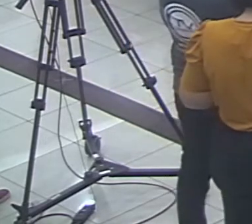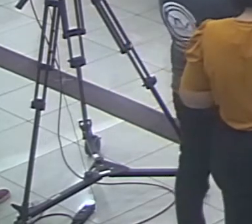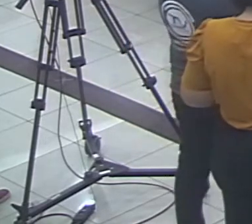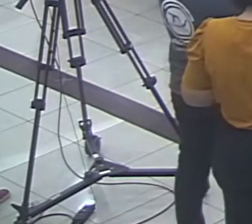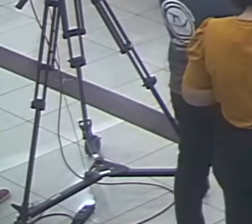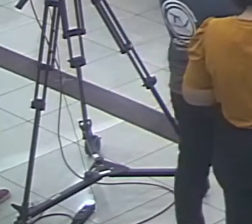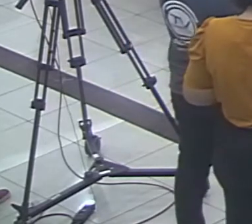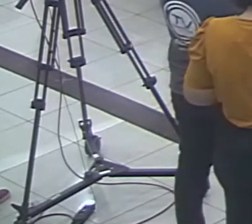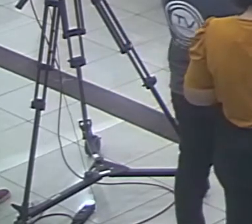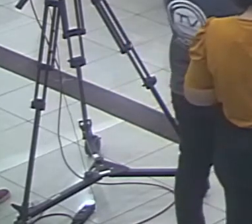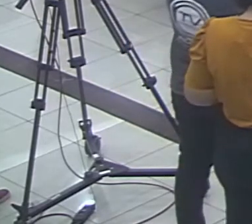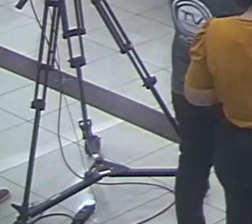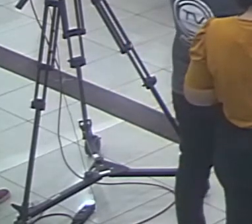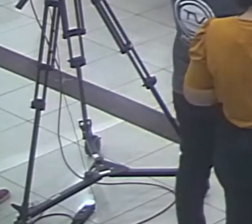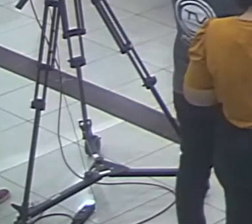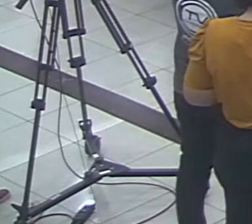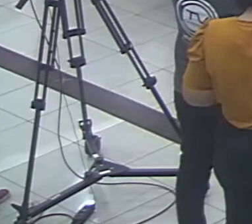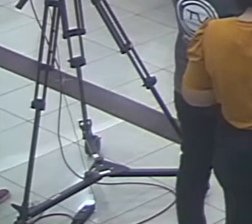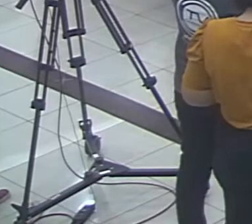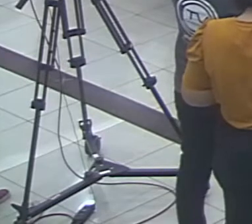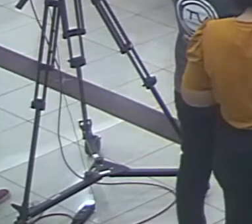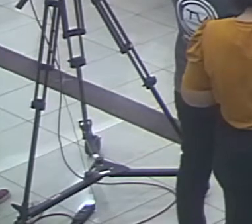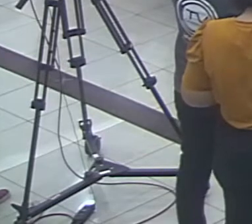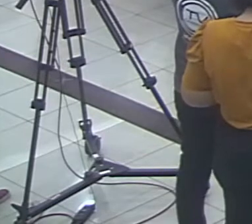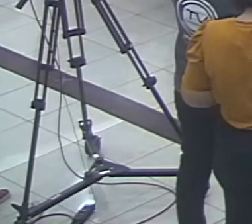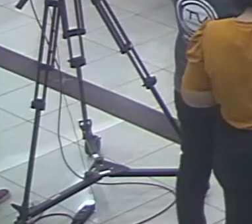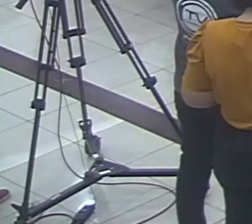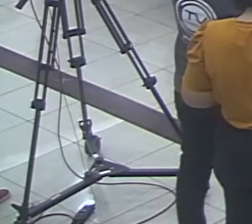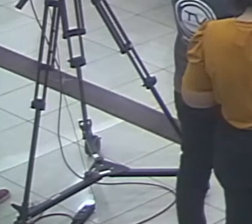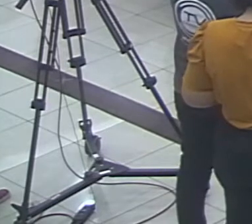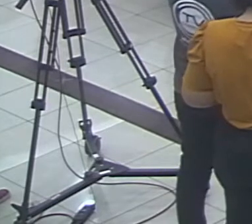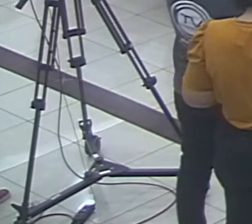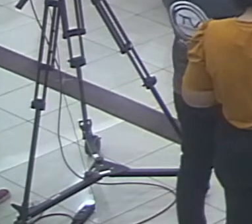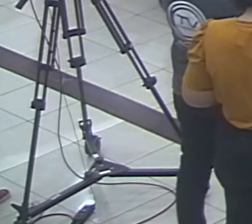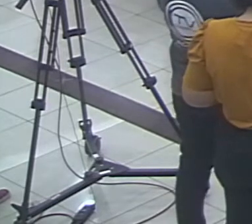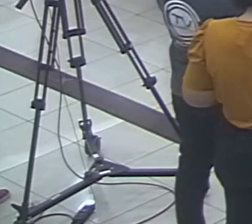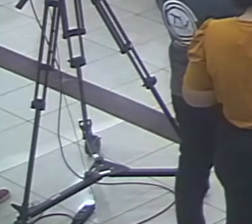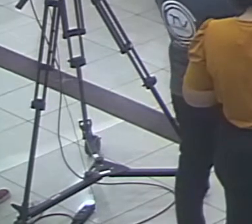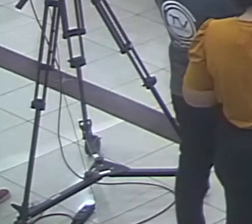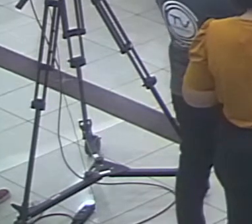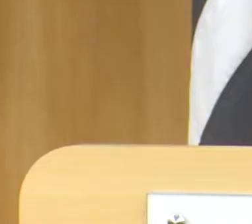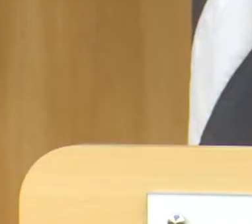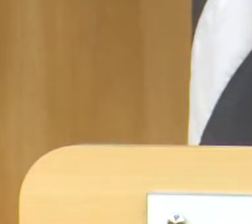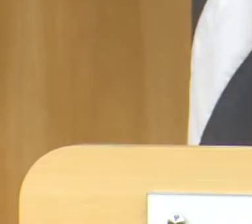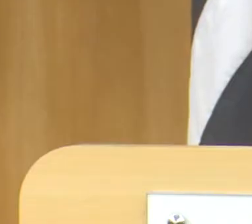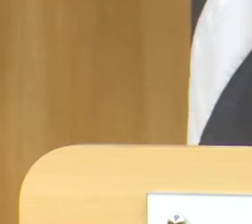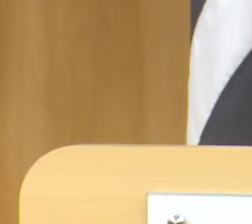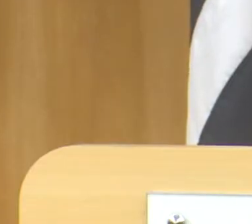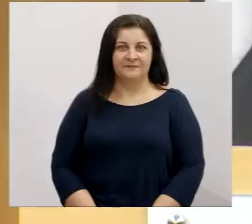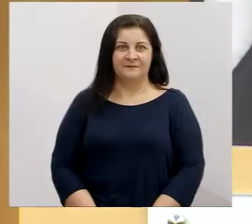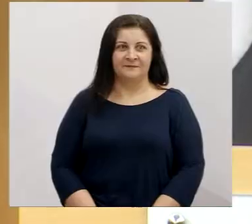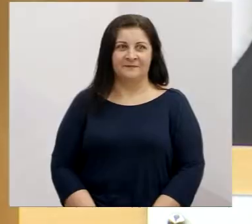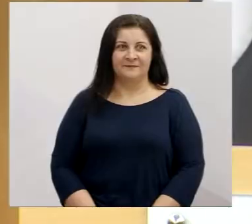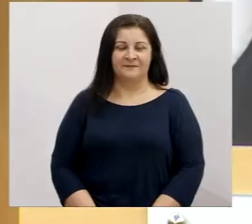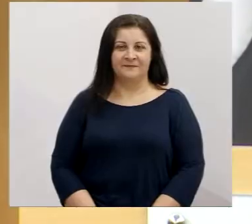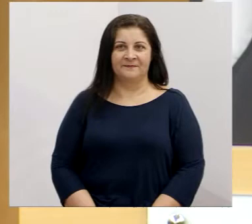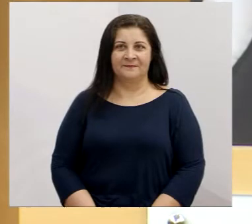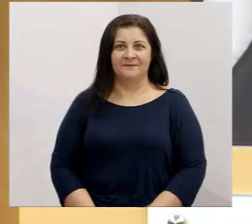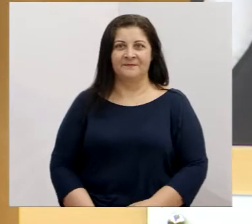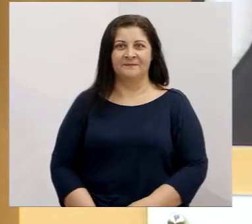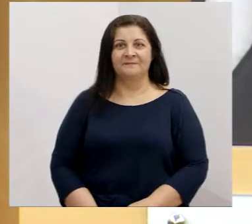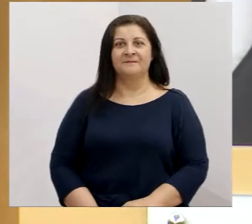Ai que lindo parabéns Agnaldo Deus abençoe que a gente possa ouvir essas músicas todos os dias